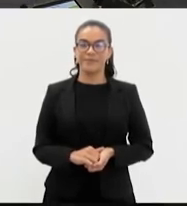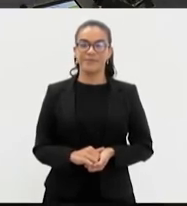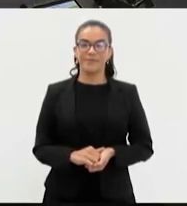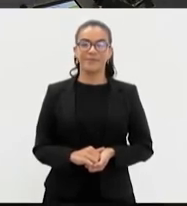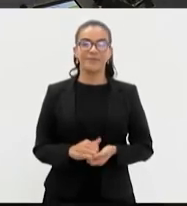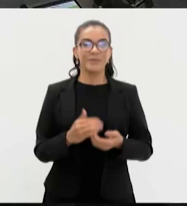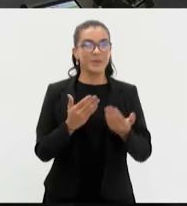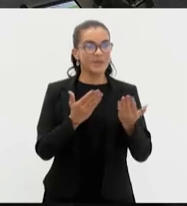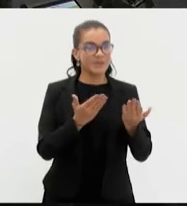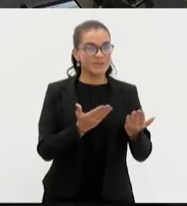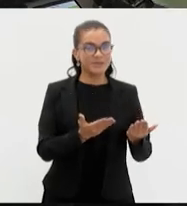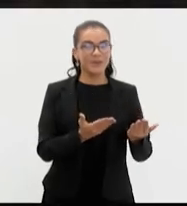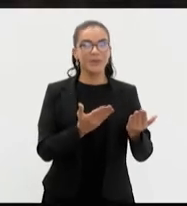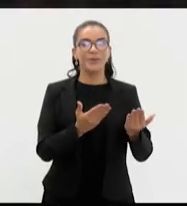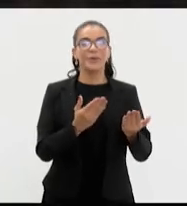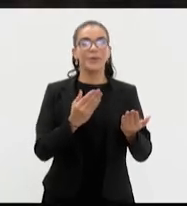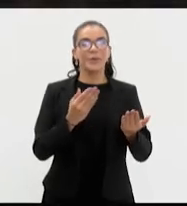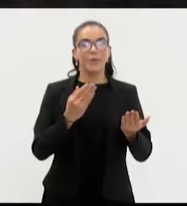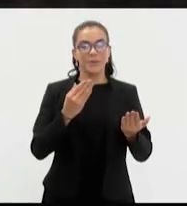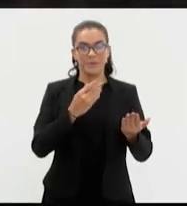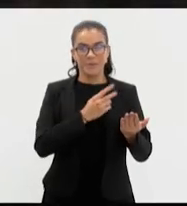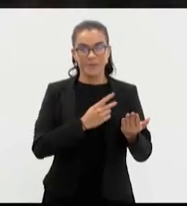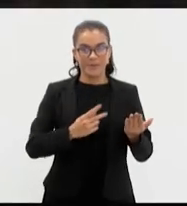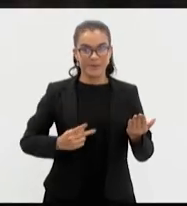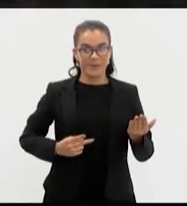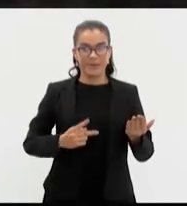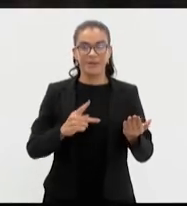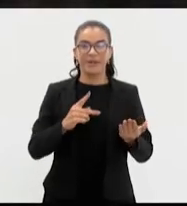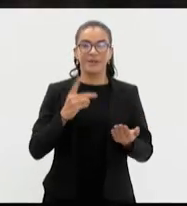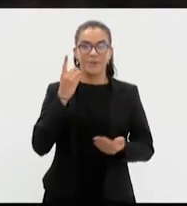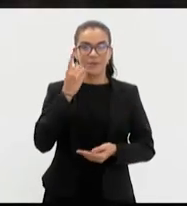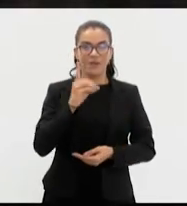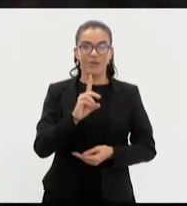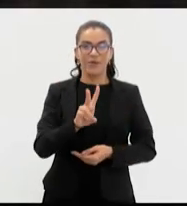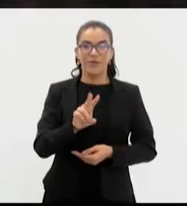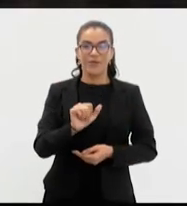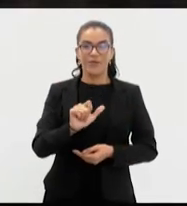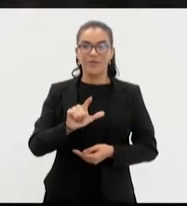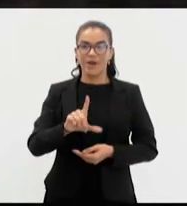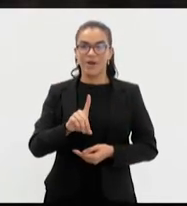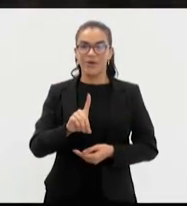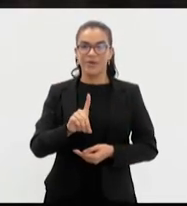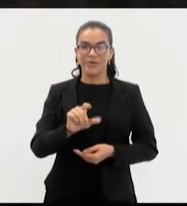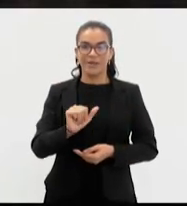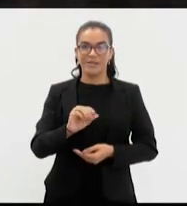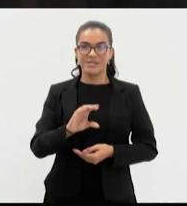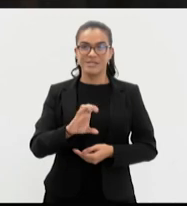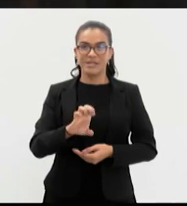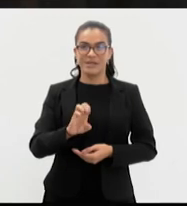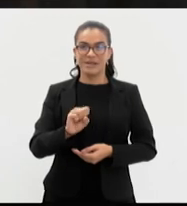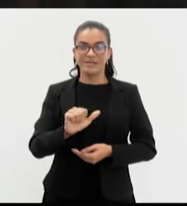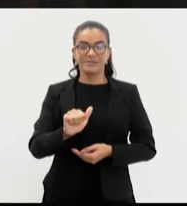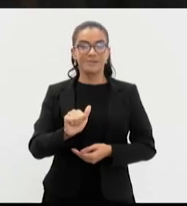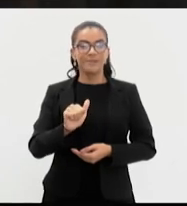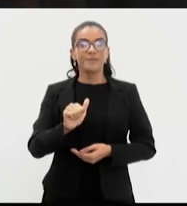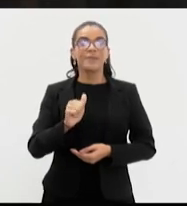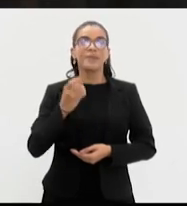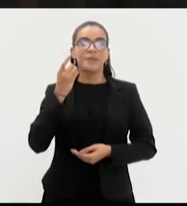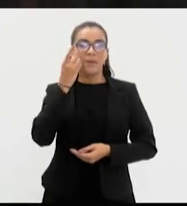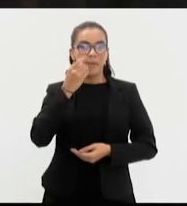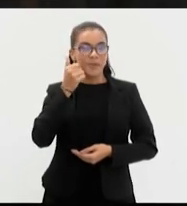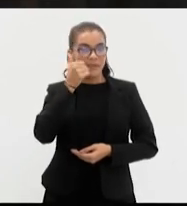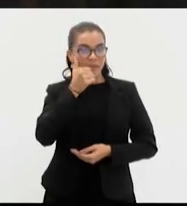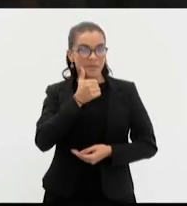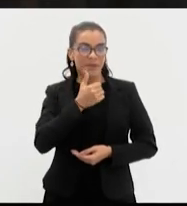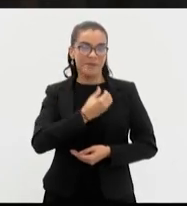senhor presidente Deputado Valda seasa senhoras deputadas presentes em